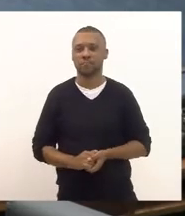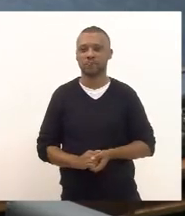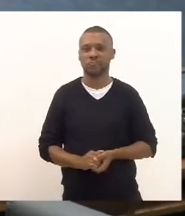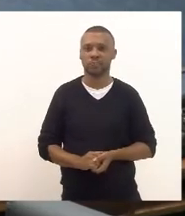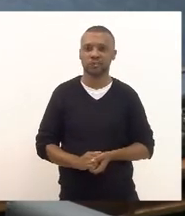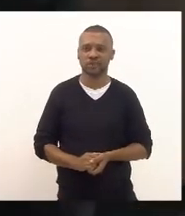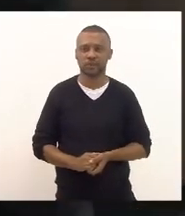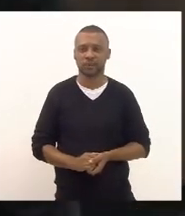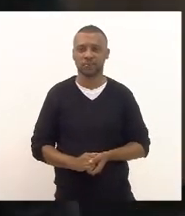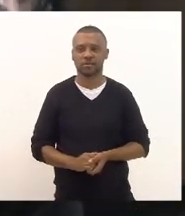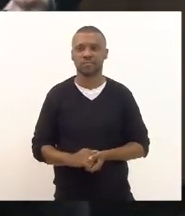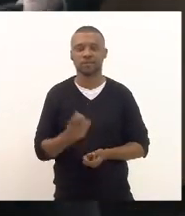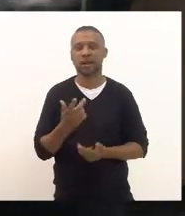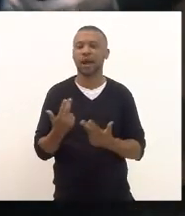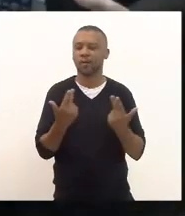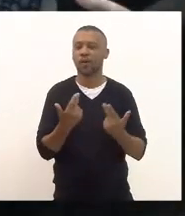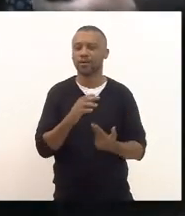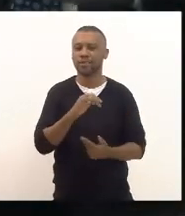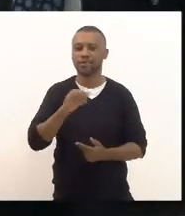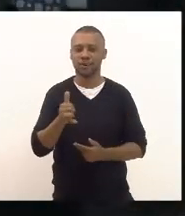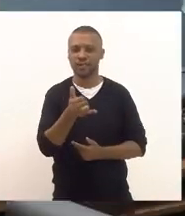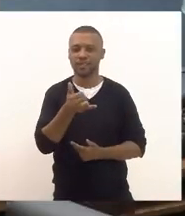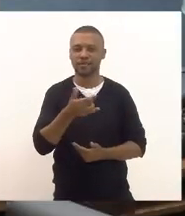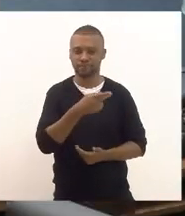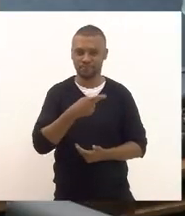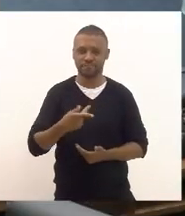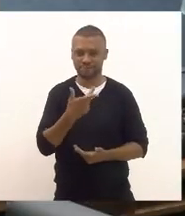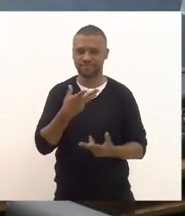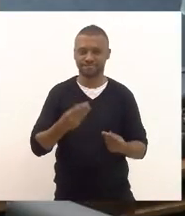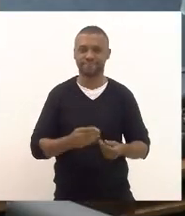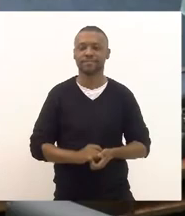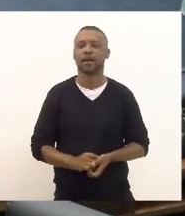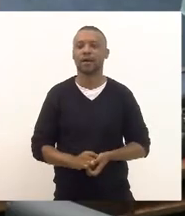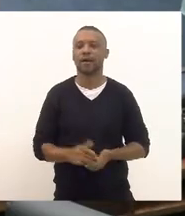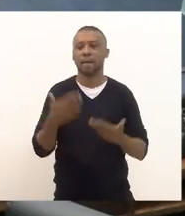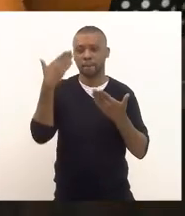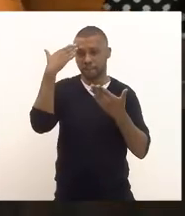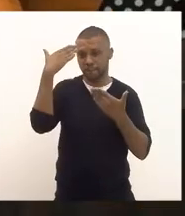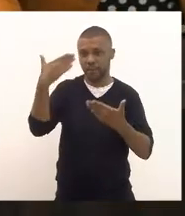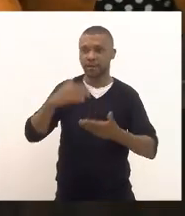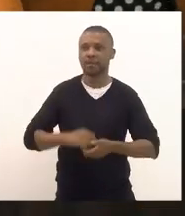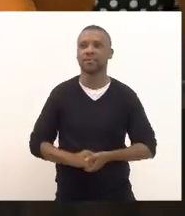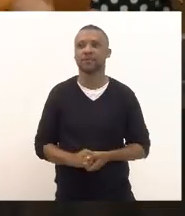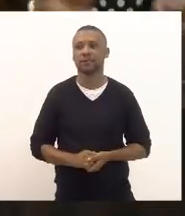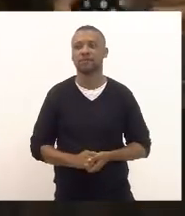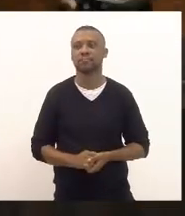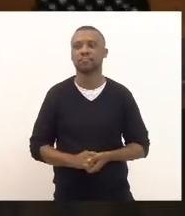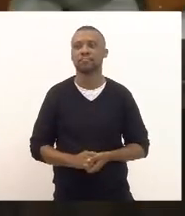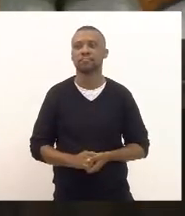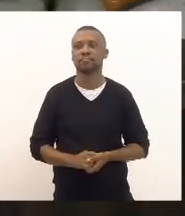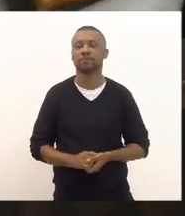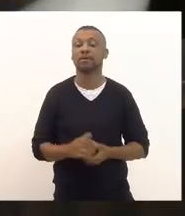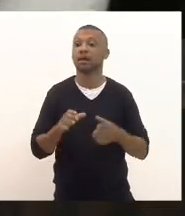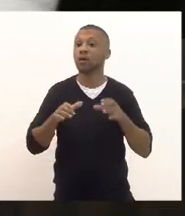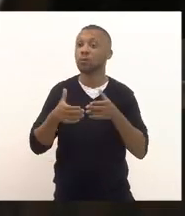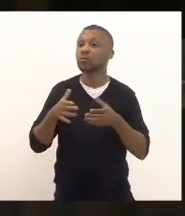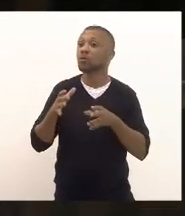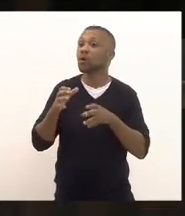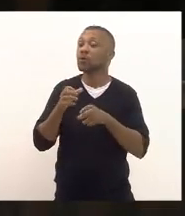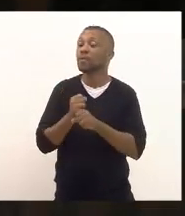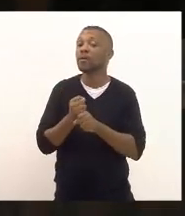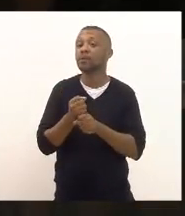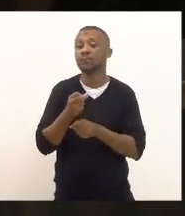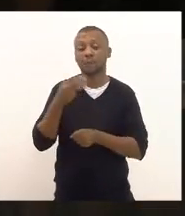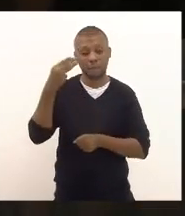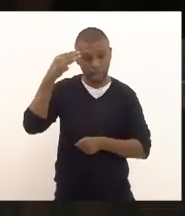quem acompanha ccj seu presente obrigado pela comissão de orçamento mas tem um Pacheco